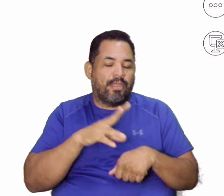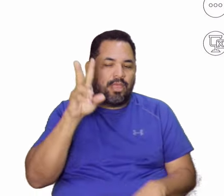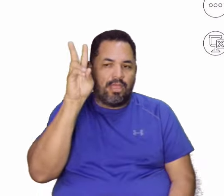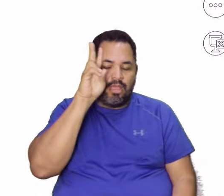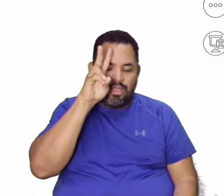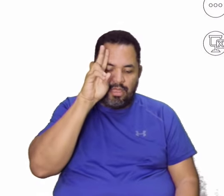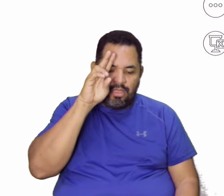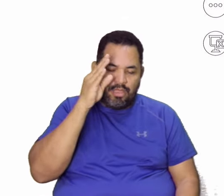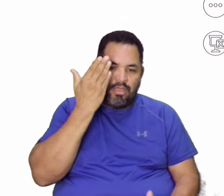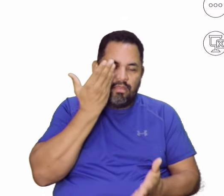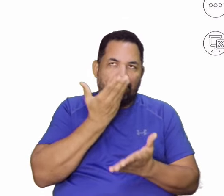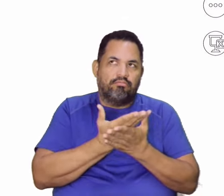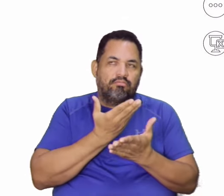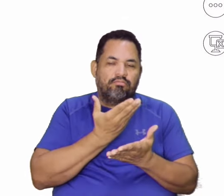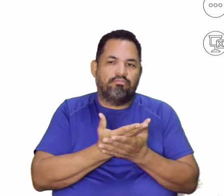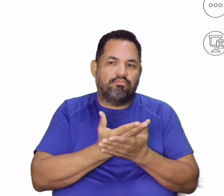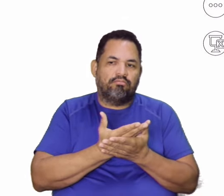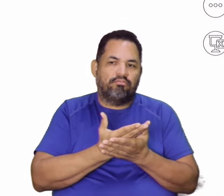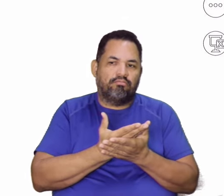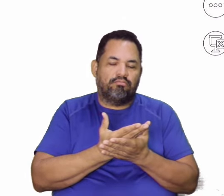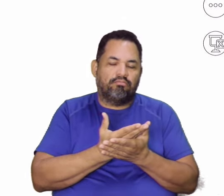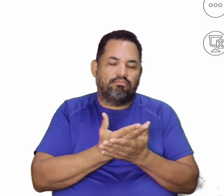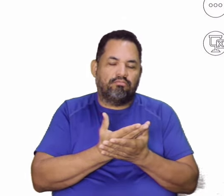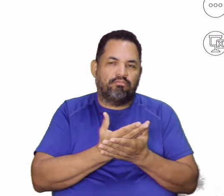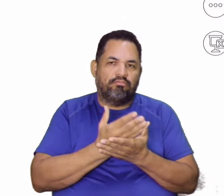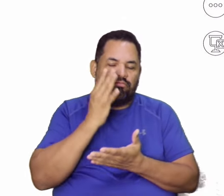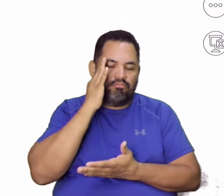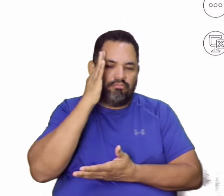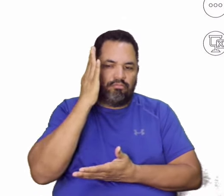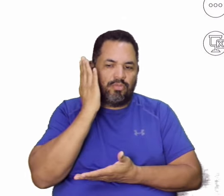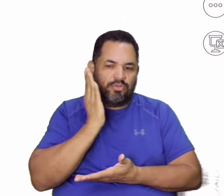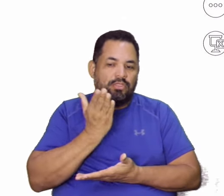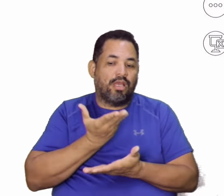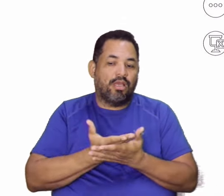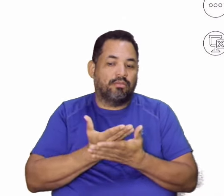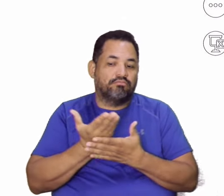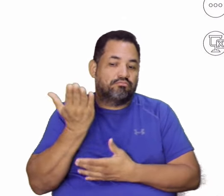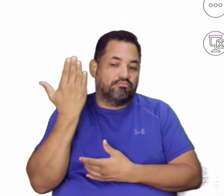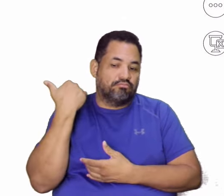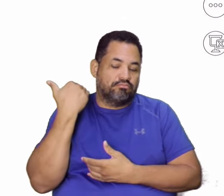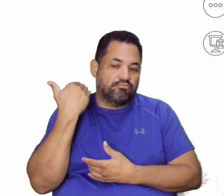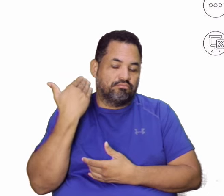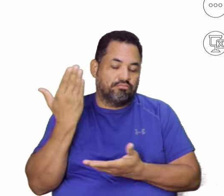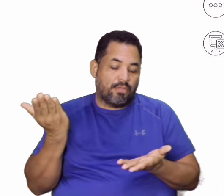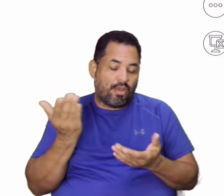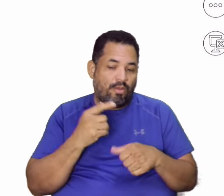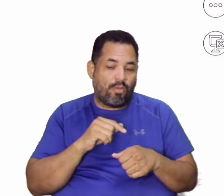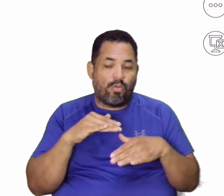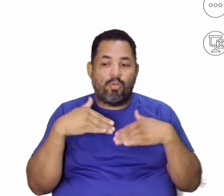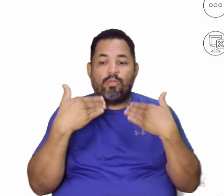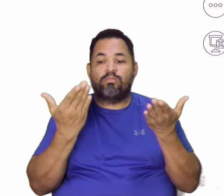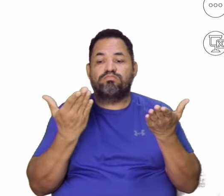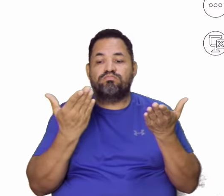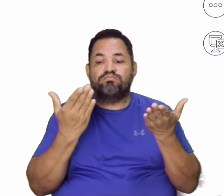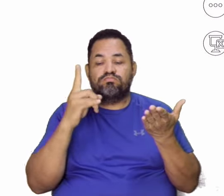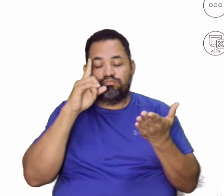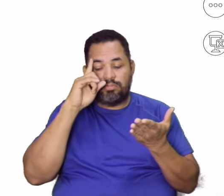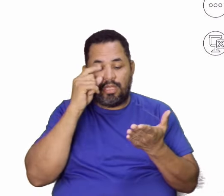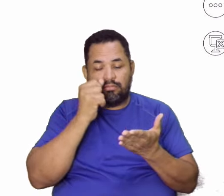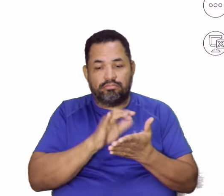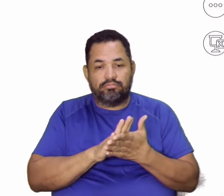aula eh teórica que a gente teve há pouco certo então qual vai ser a tomada de